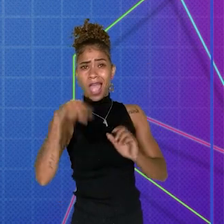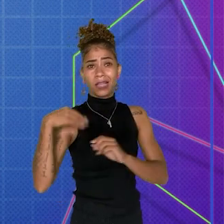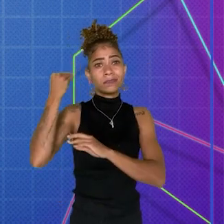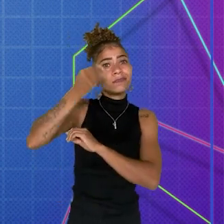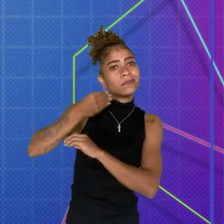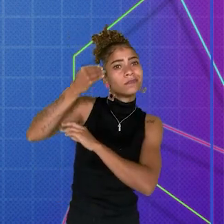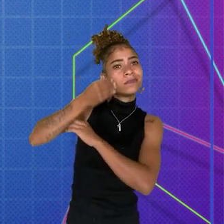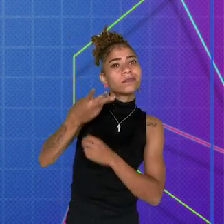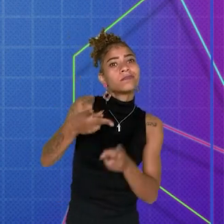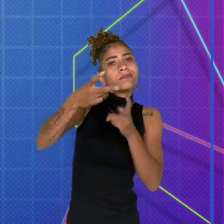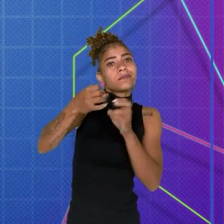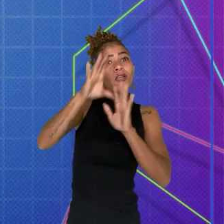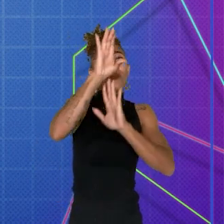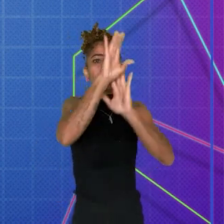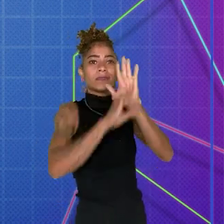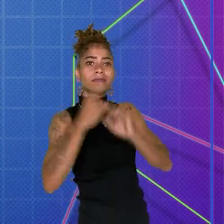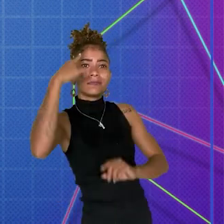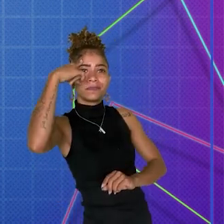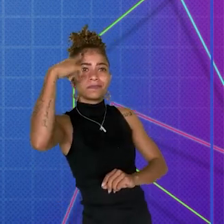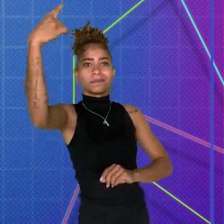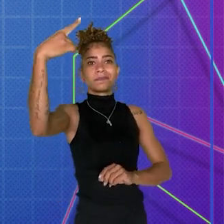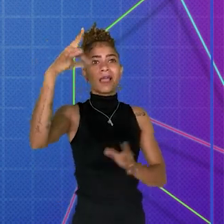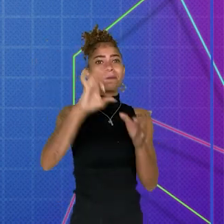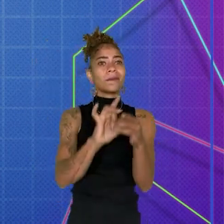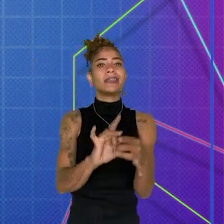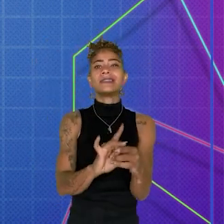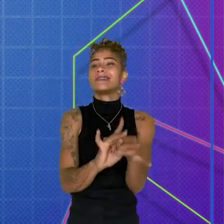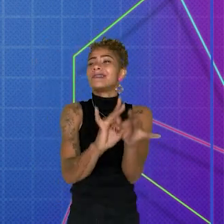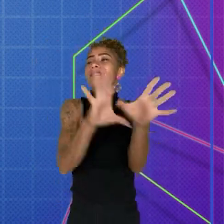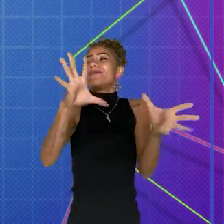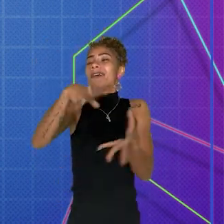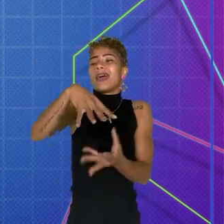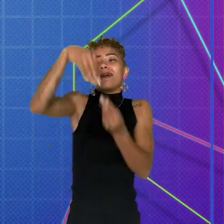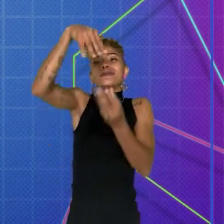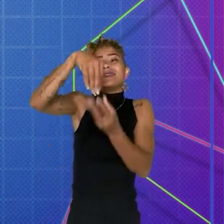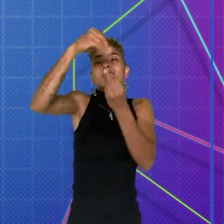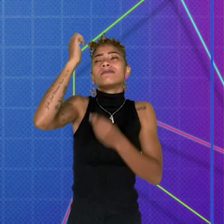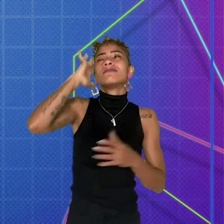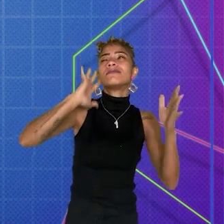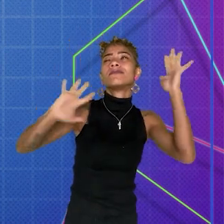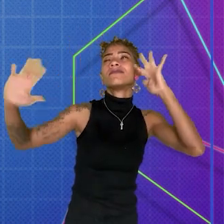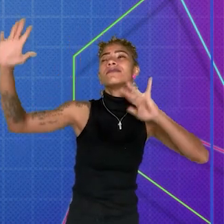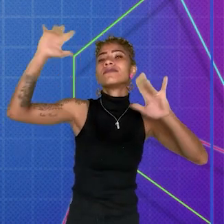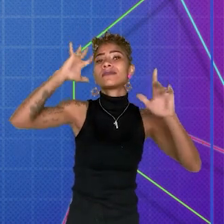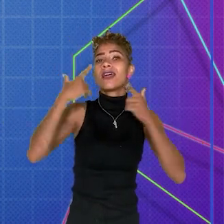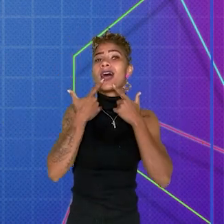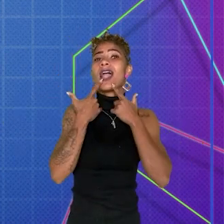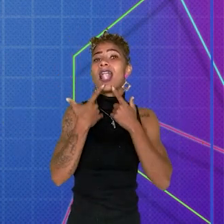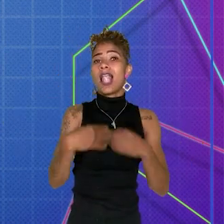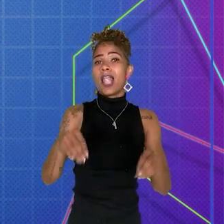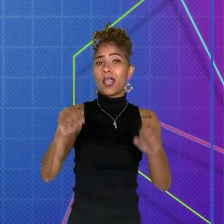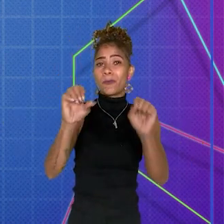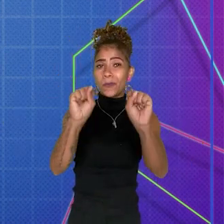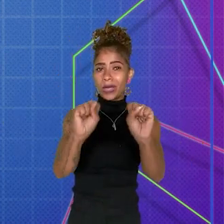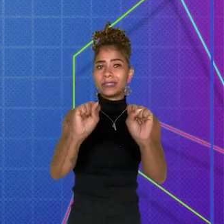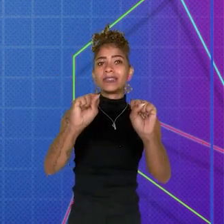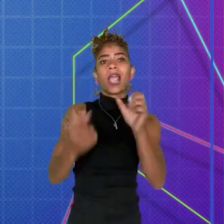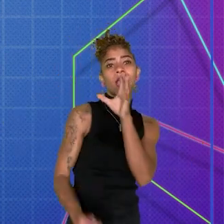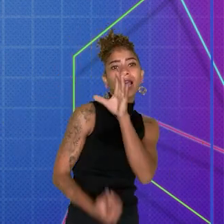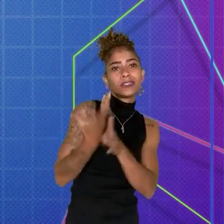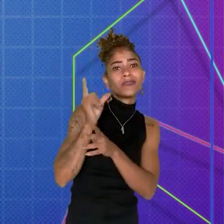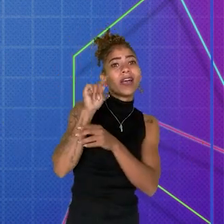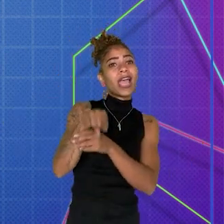conflitos, a narrativa experimental explora conceitos e ideias mais abstratos e inovadores, utilizando uma linguagem simbólica